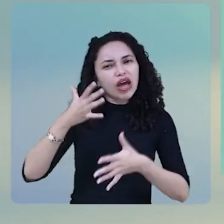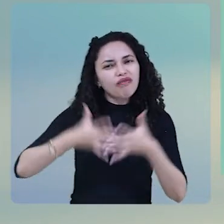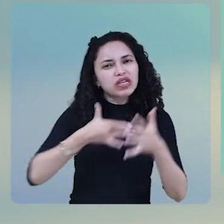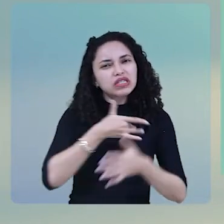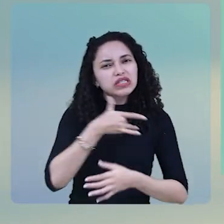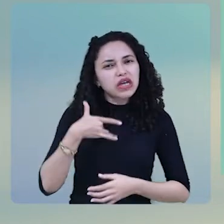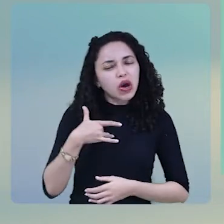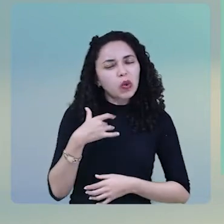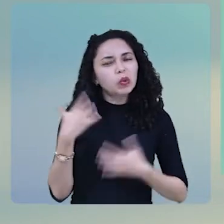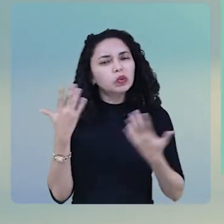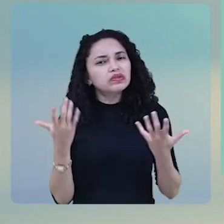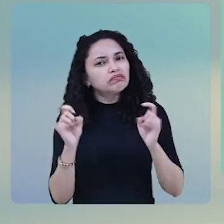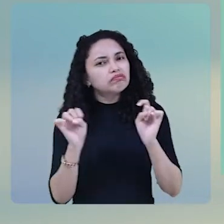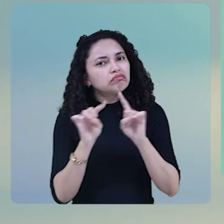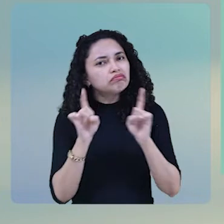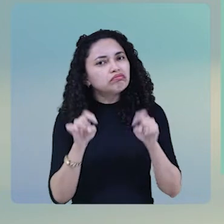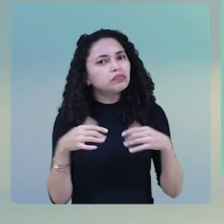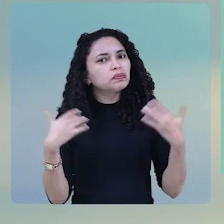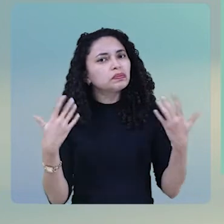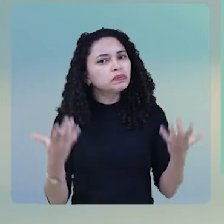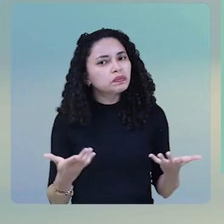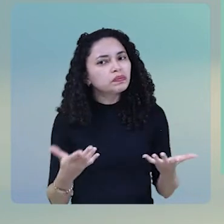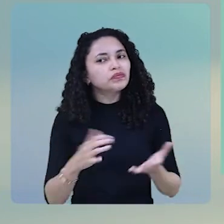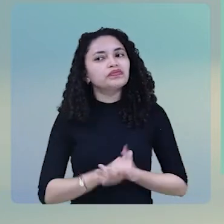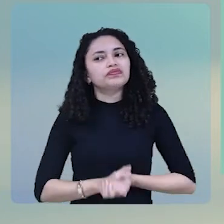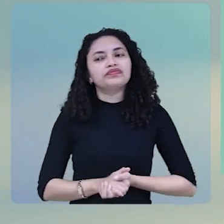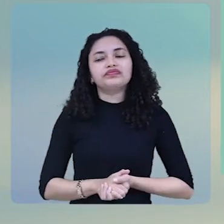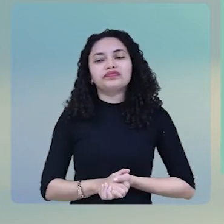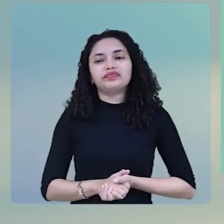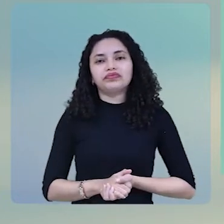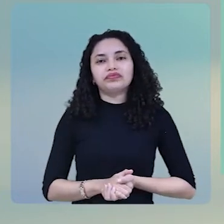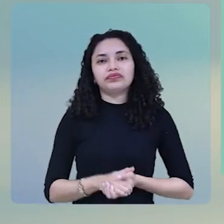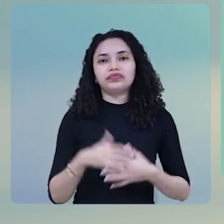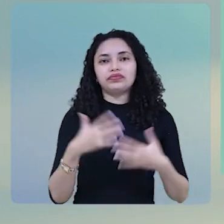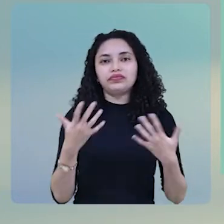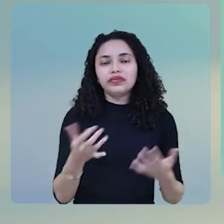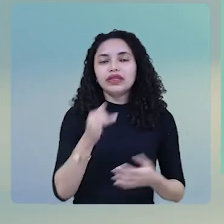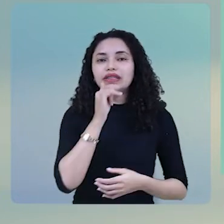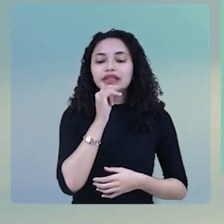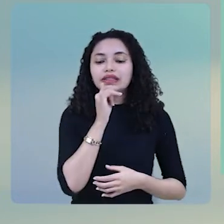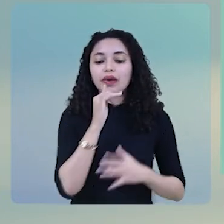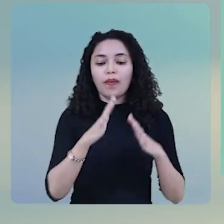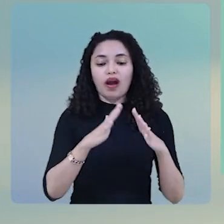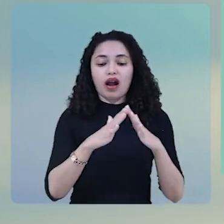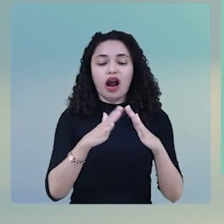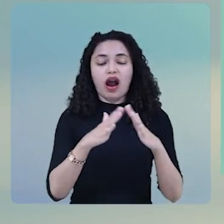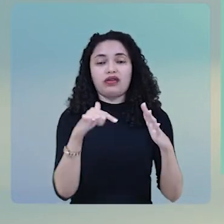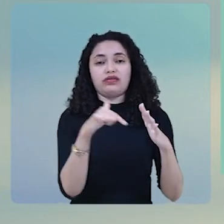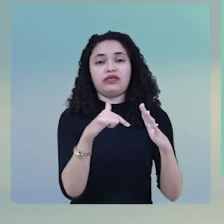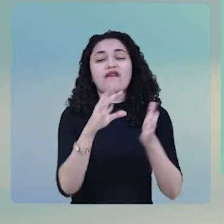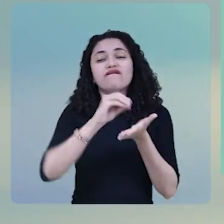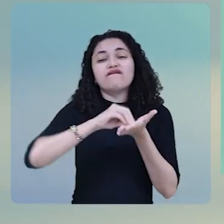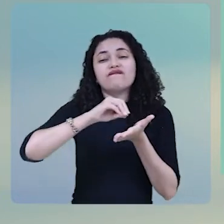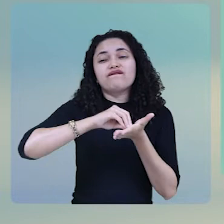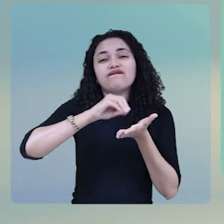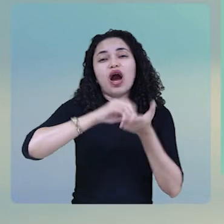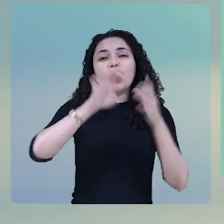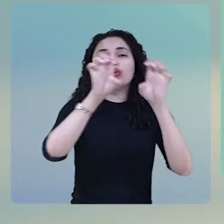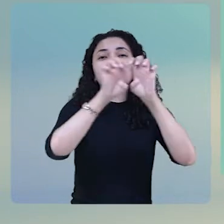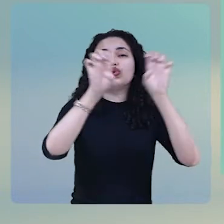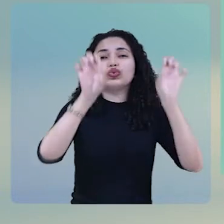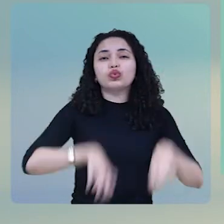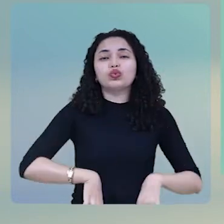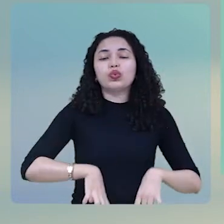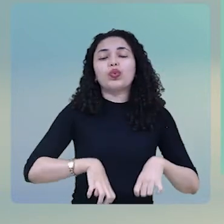de repente, em uma casa que não tem infraestrutura, isso interfere também na sua saúde?